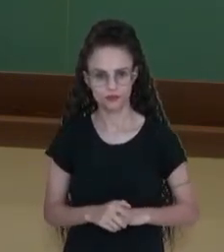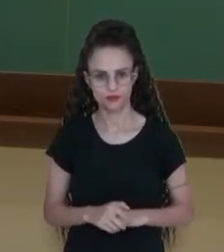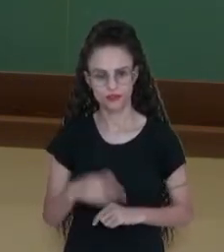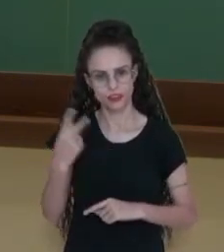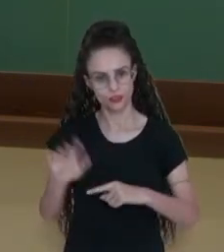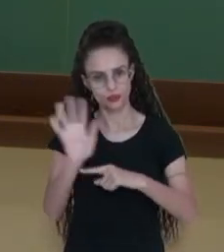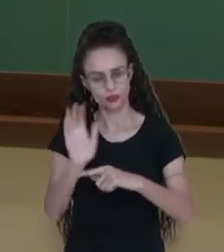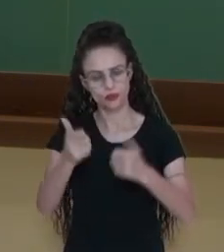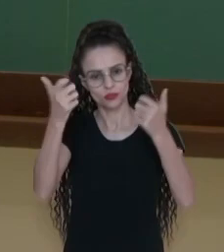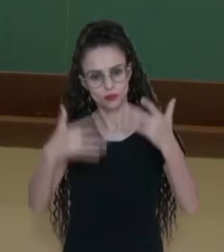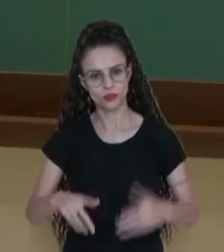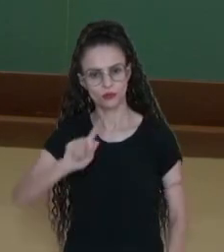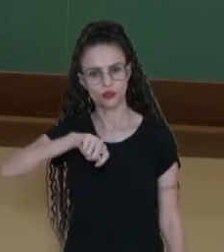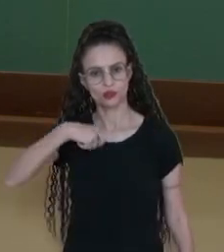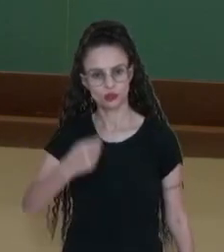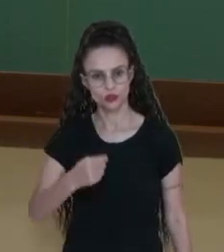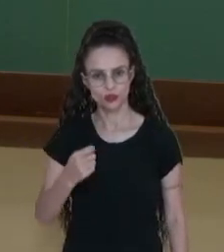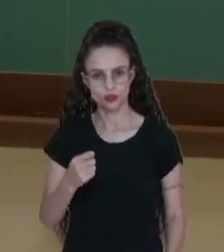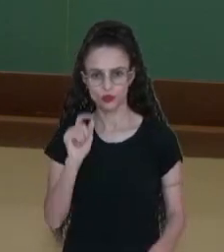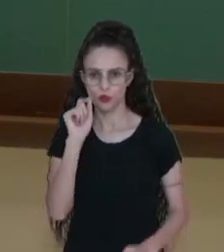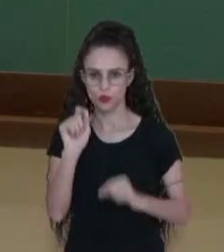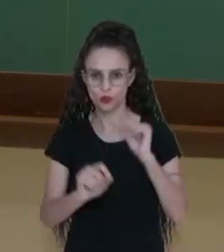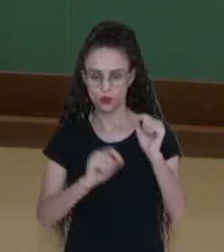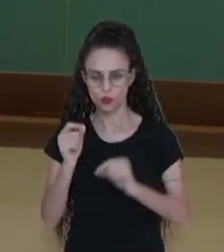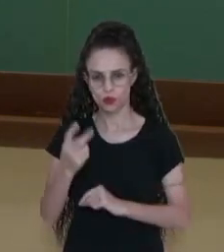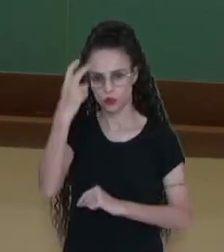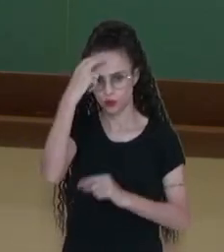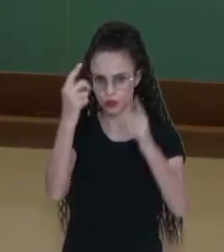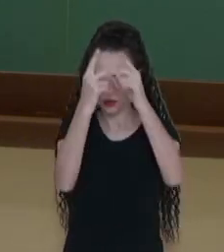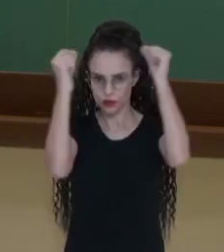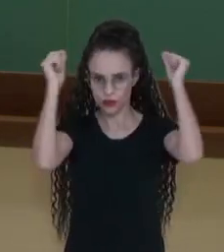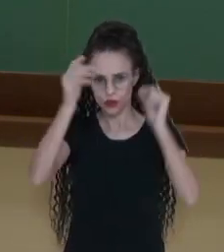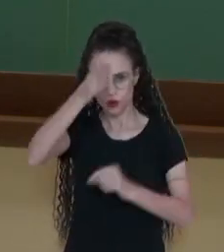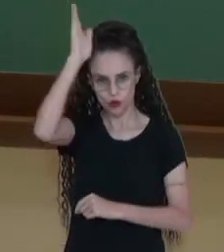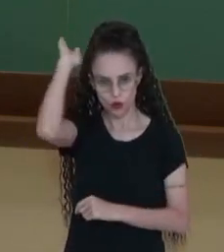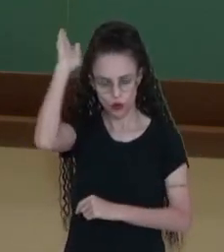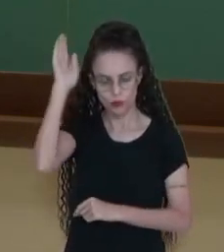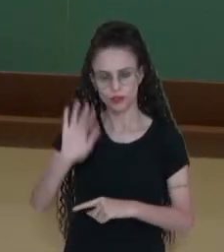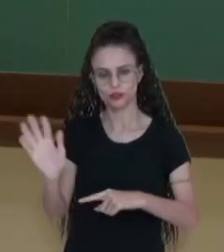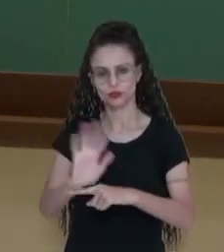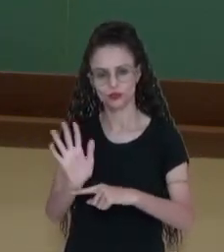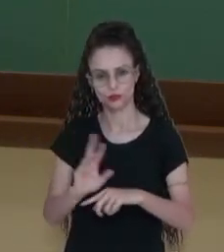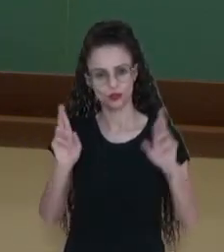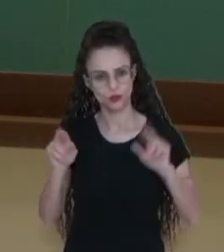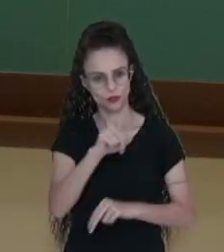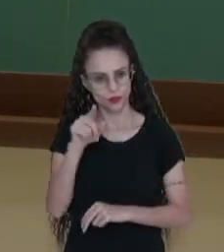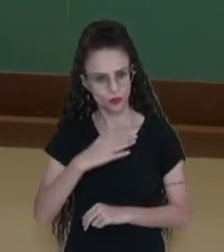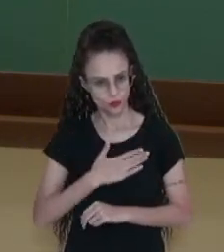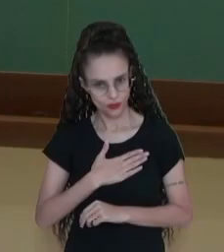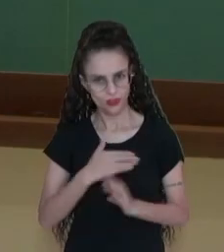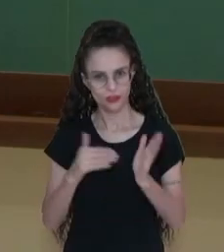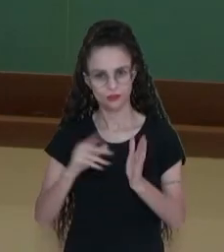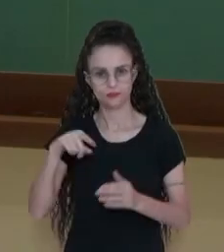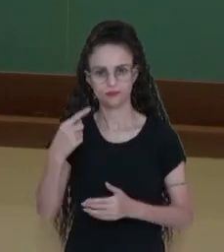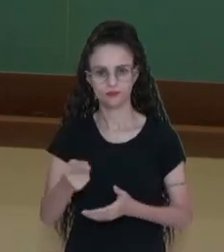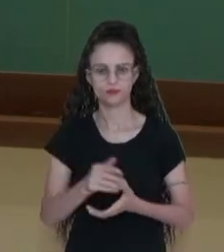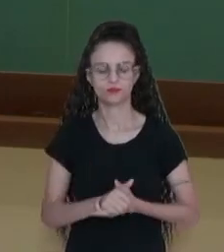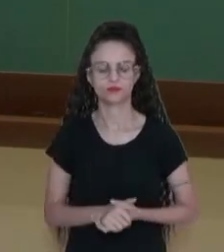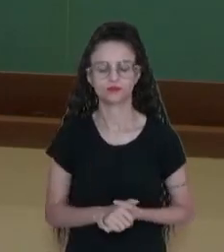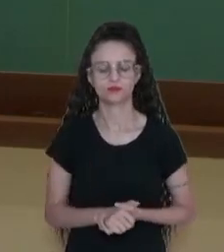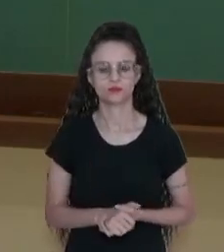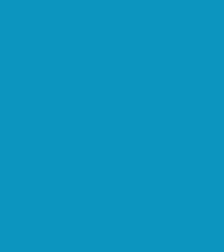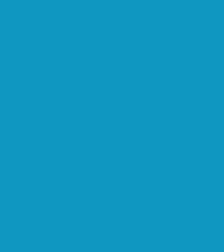nesse vídeo nós falamos sobre a cultura greco-romana trazida pelo cinema. Espero que vocês tenham gostado. Até breve.